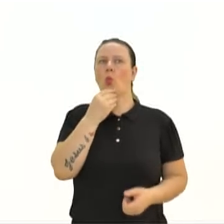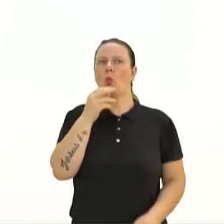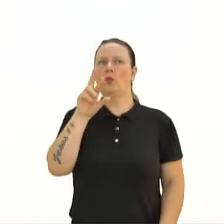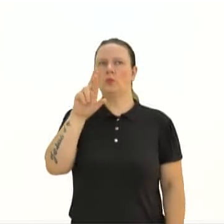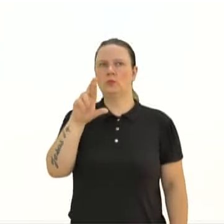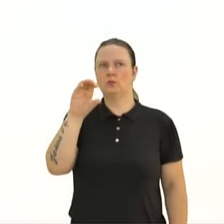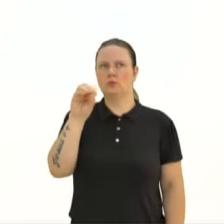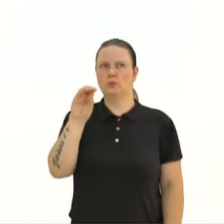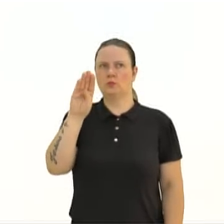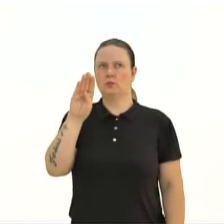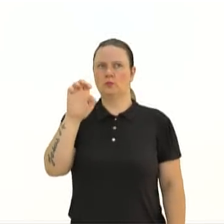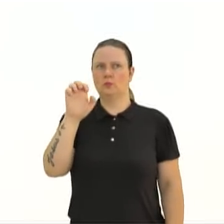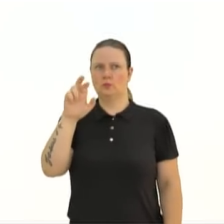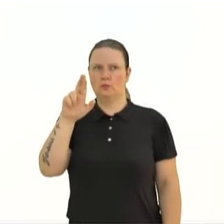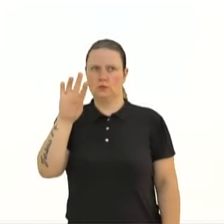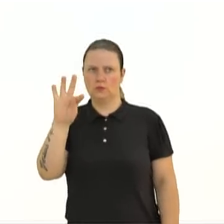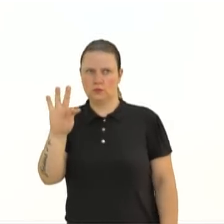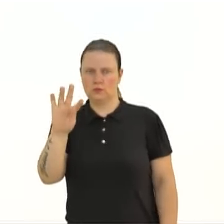que, em